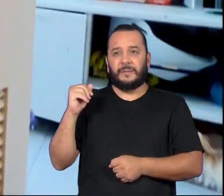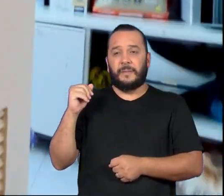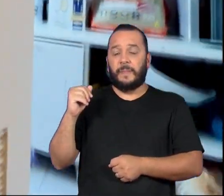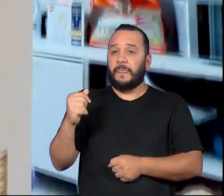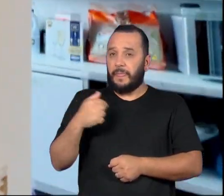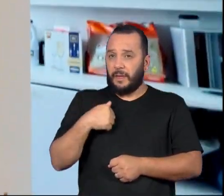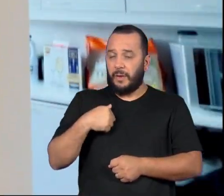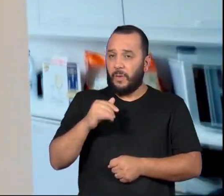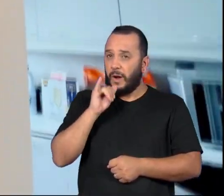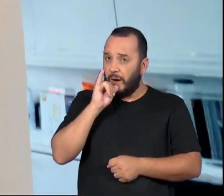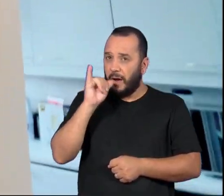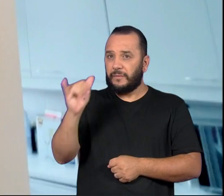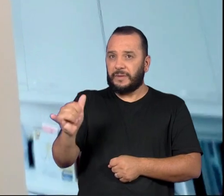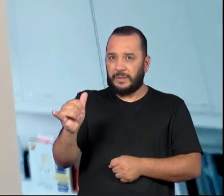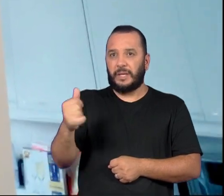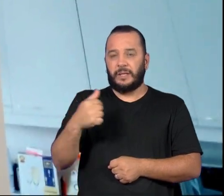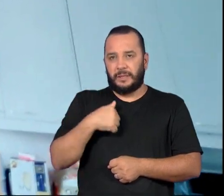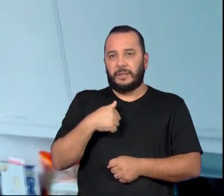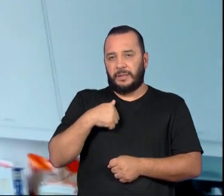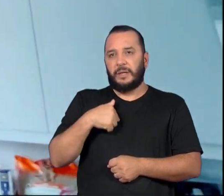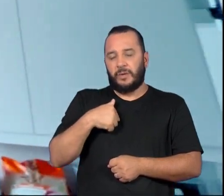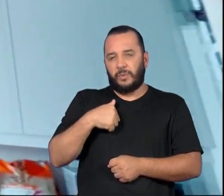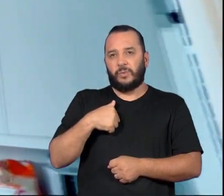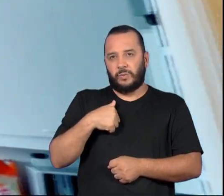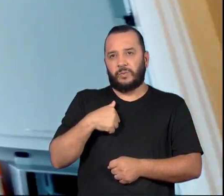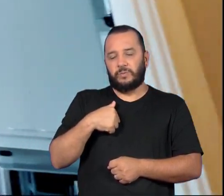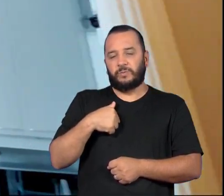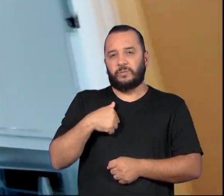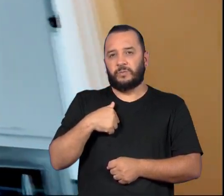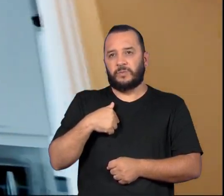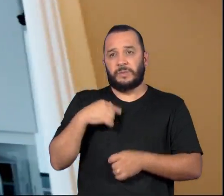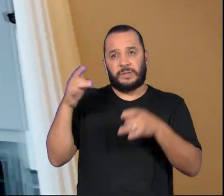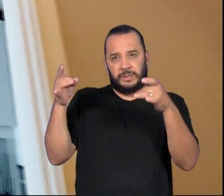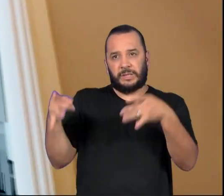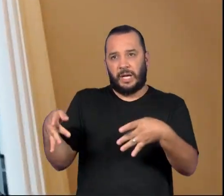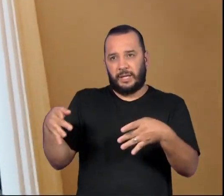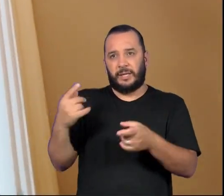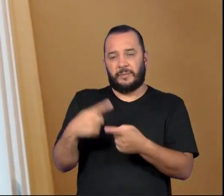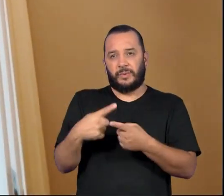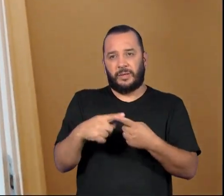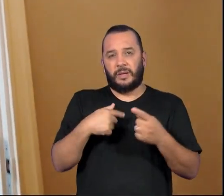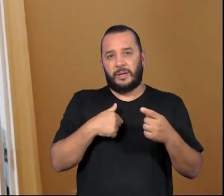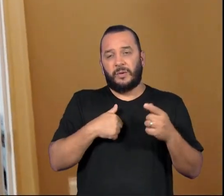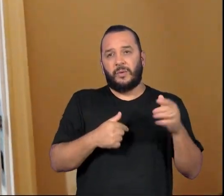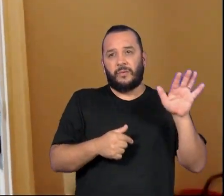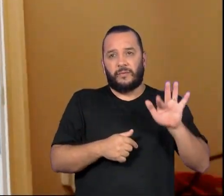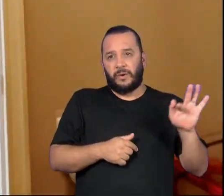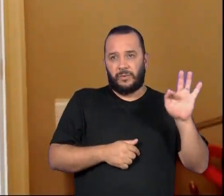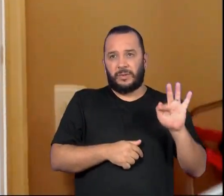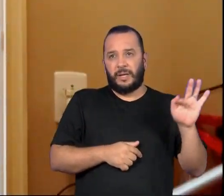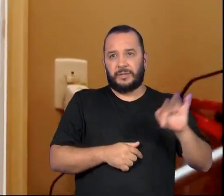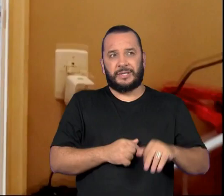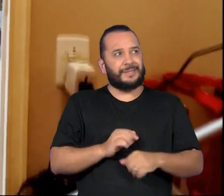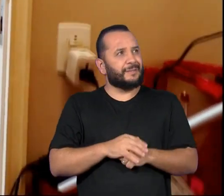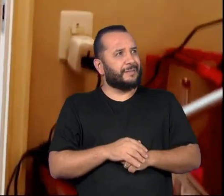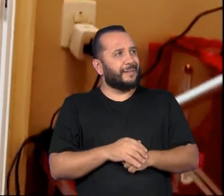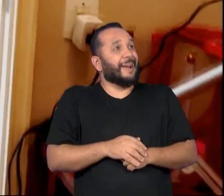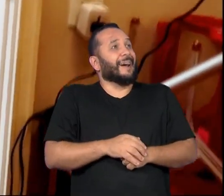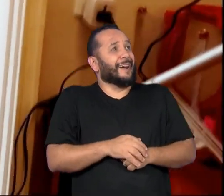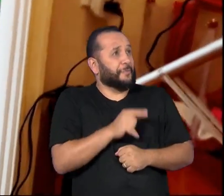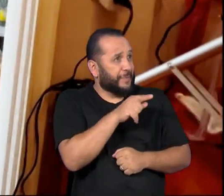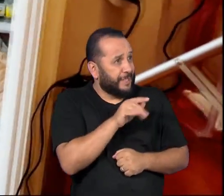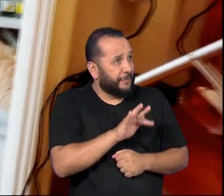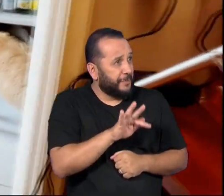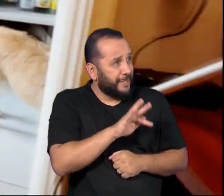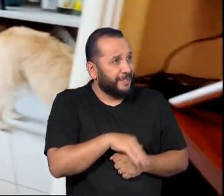anunciei, né, no meu trabalho que eu estava mudando, que eu ia sair de lá para começar uma faculdade, eles acharam graça,